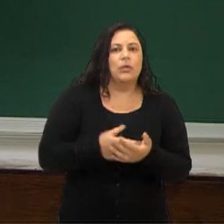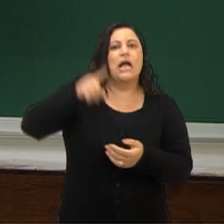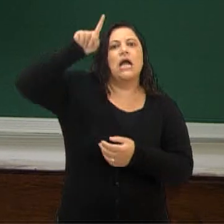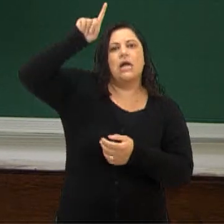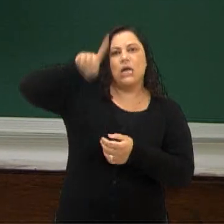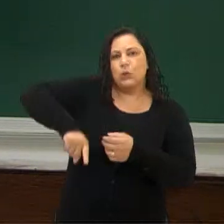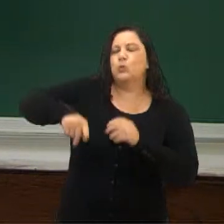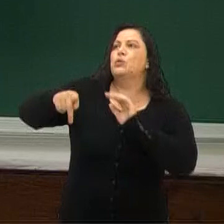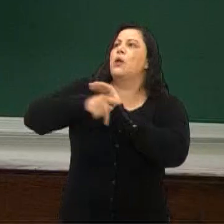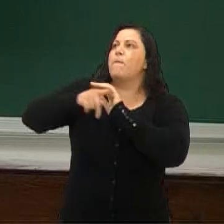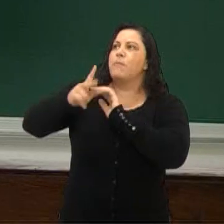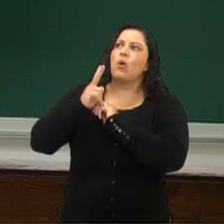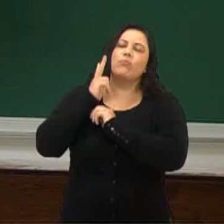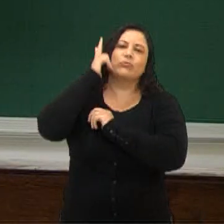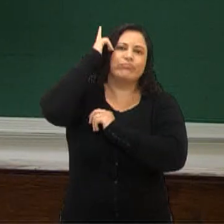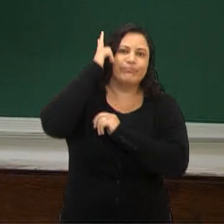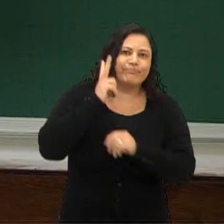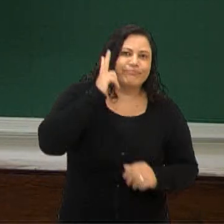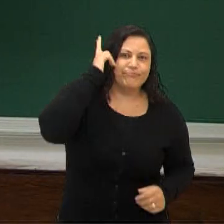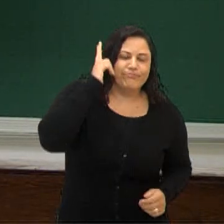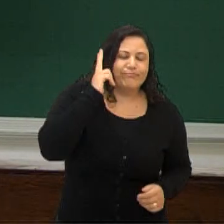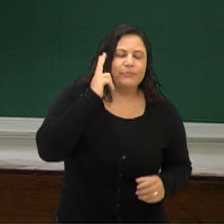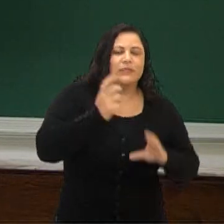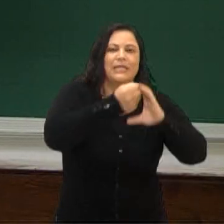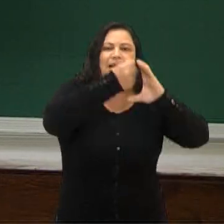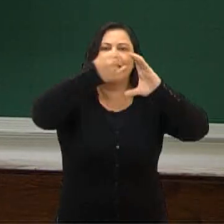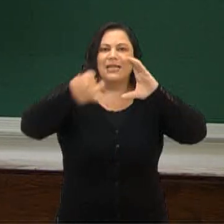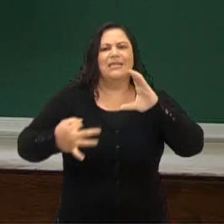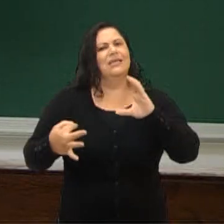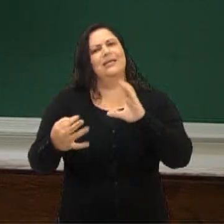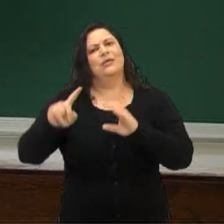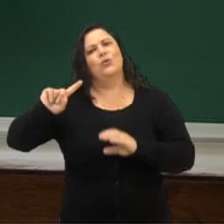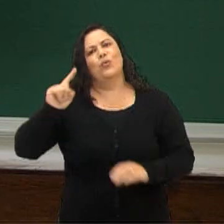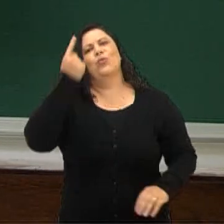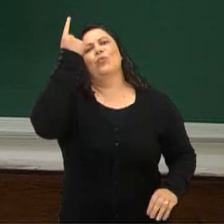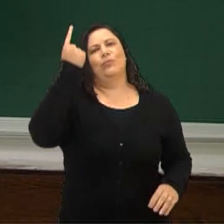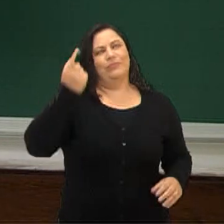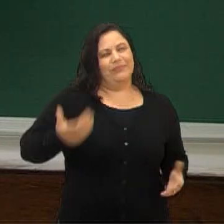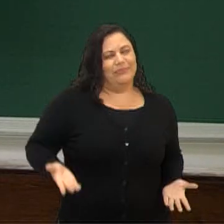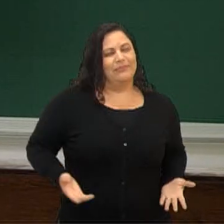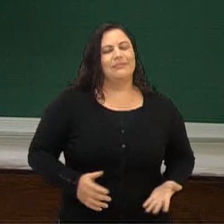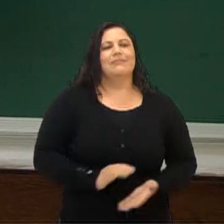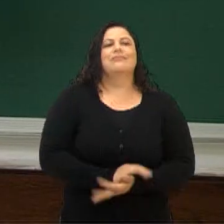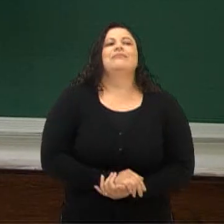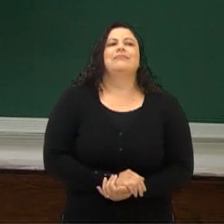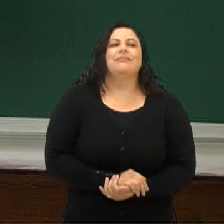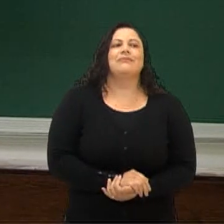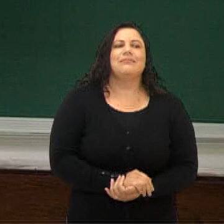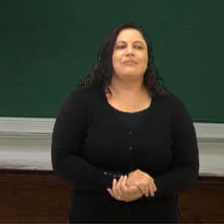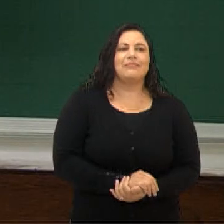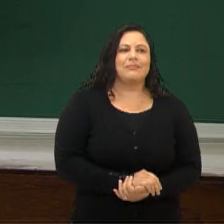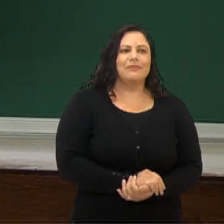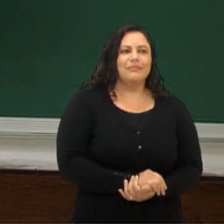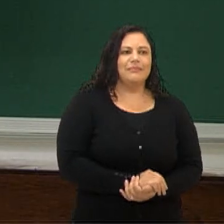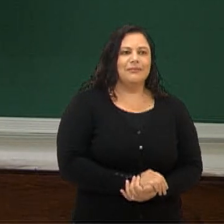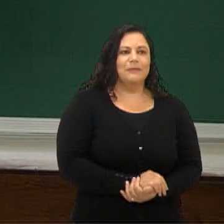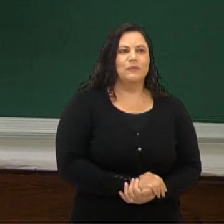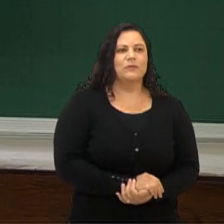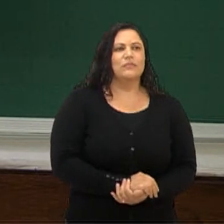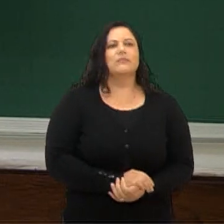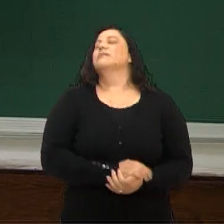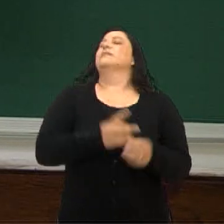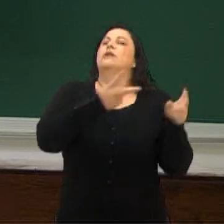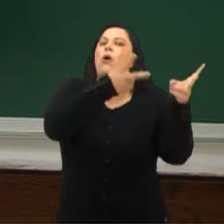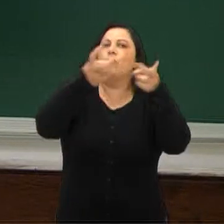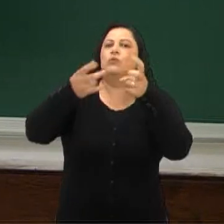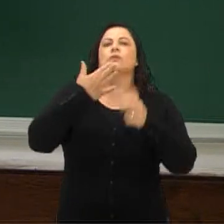Van Gogh. Porque é uma caracterização única, pessoal, e que hoje é valorizada. Né? Busca incessante pelas cores,